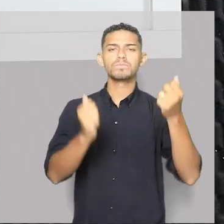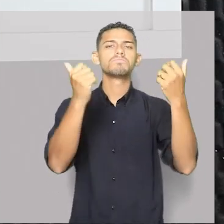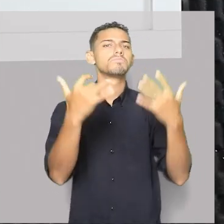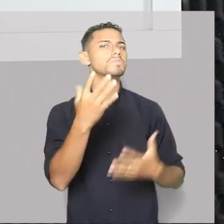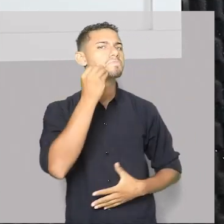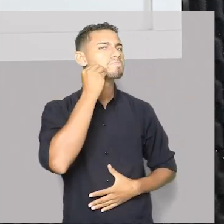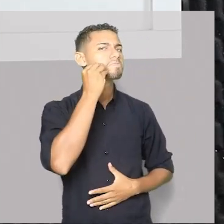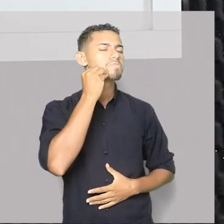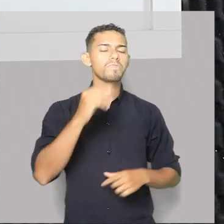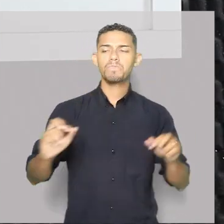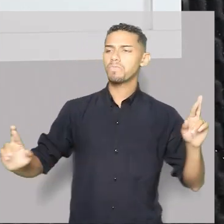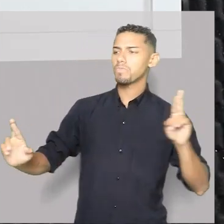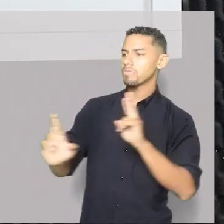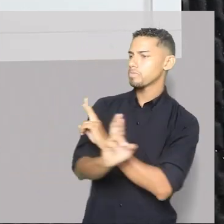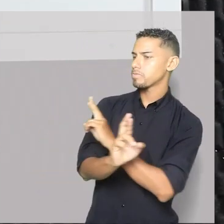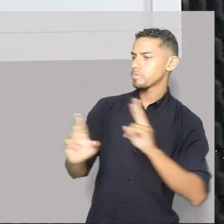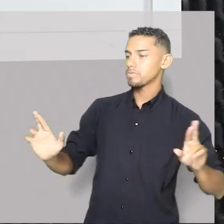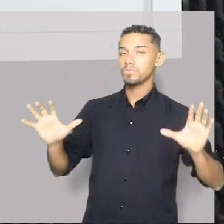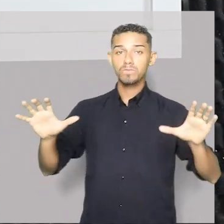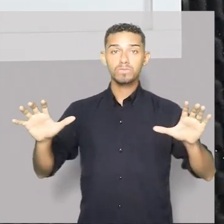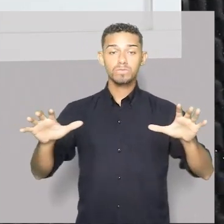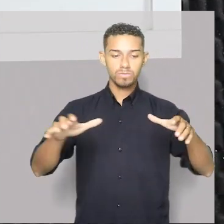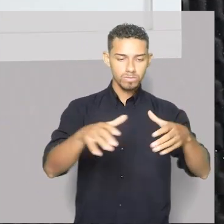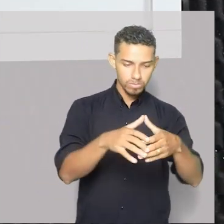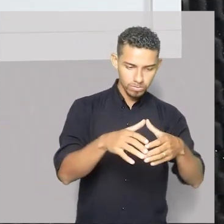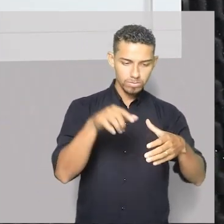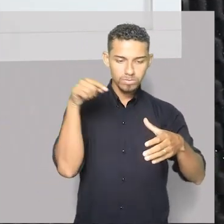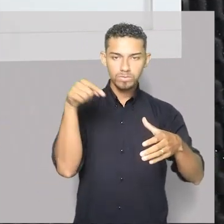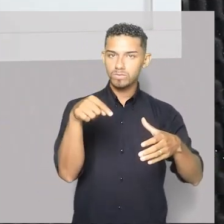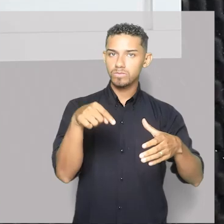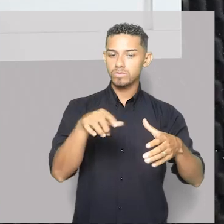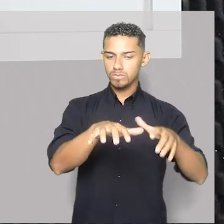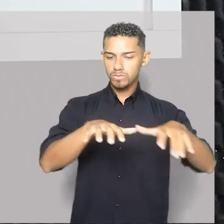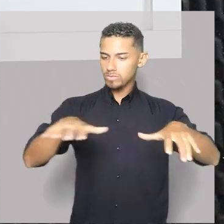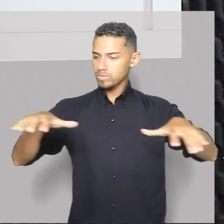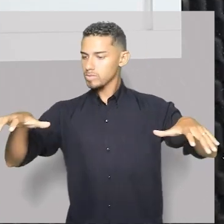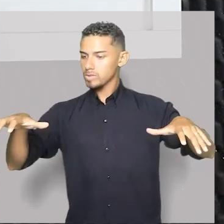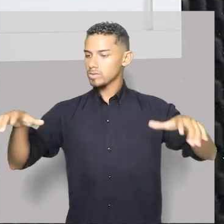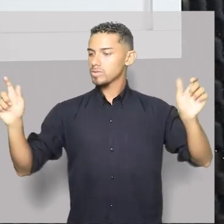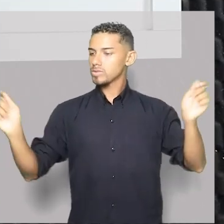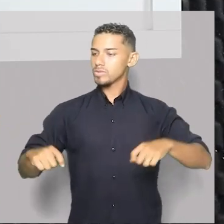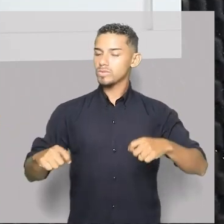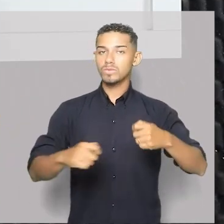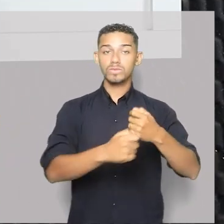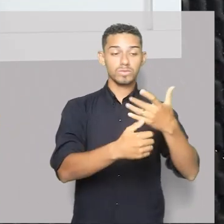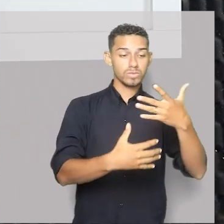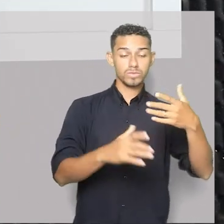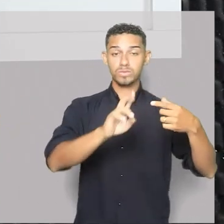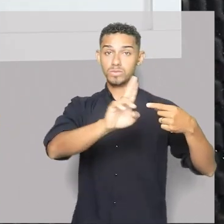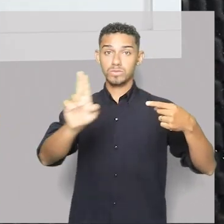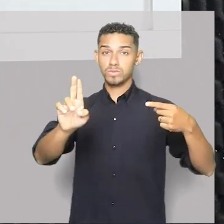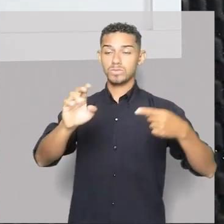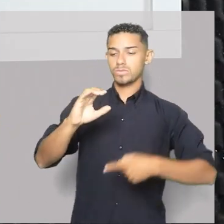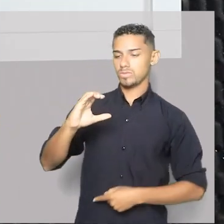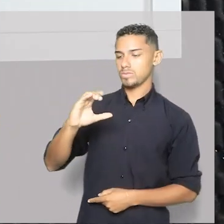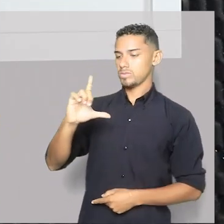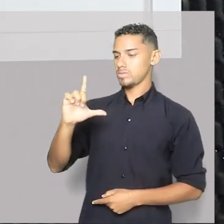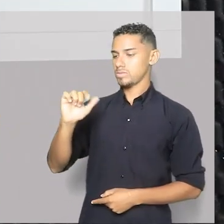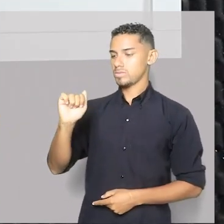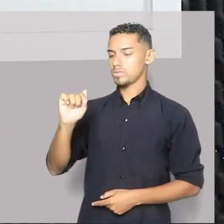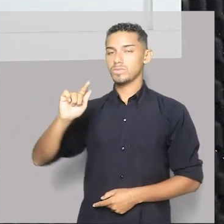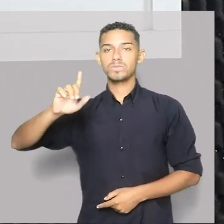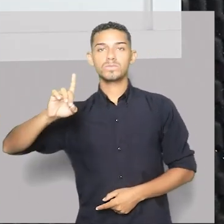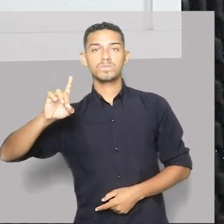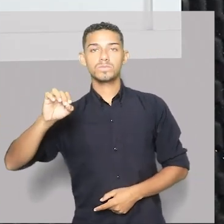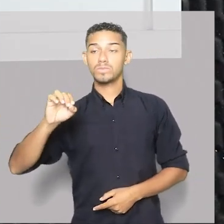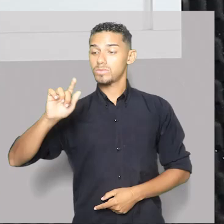explicar, ali a relação entre os organismos a partir do que a gente chama de cladogramas, tá certo? Então